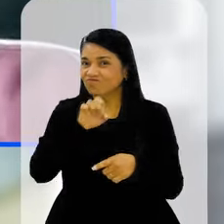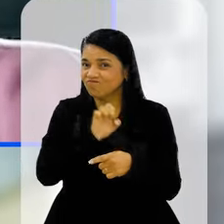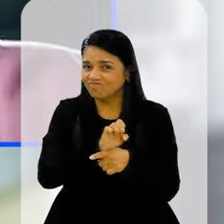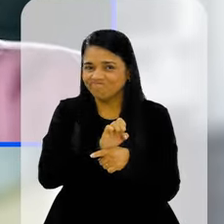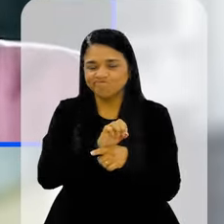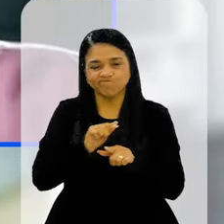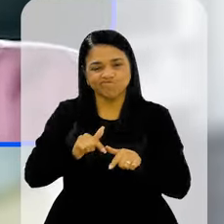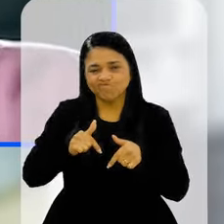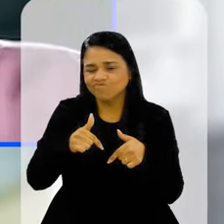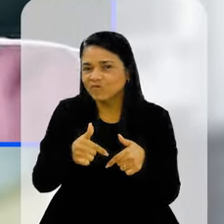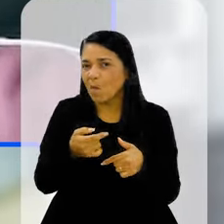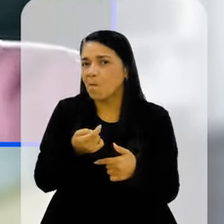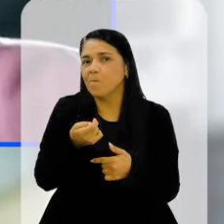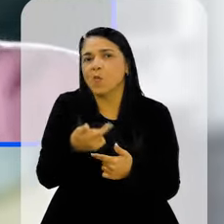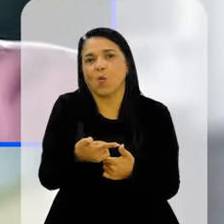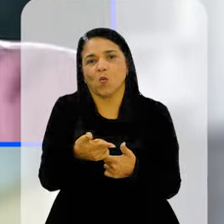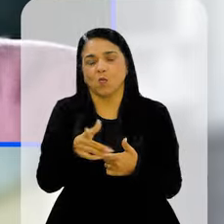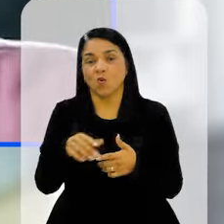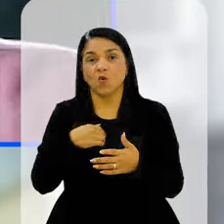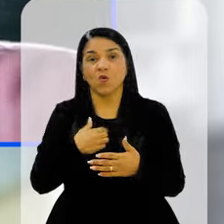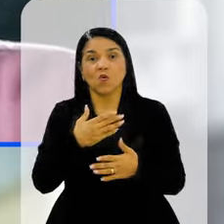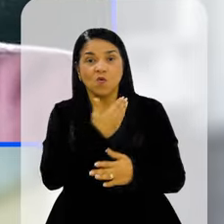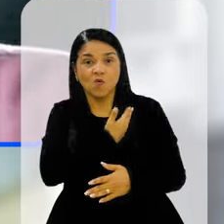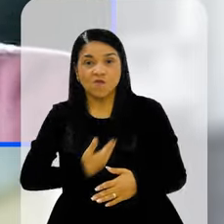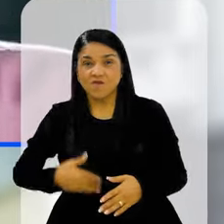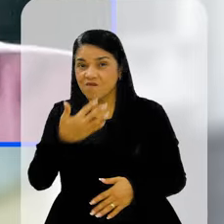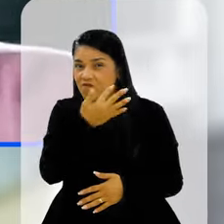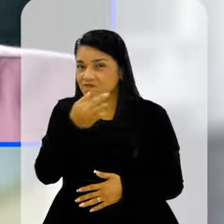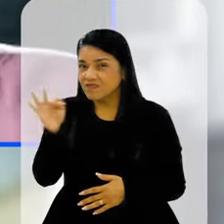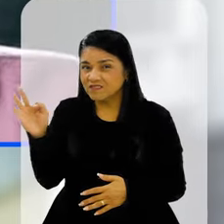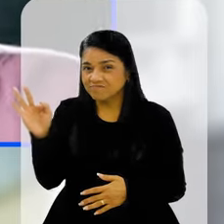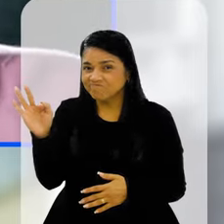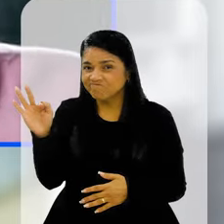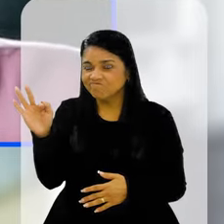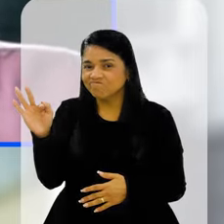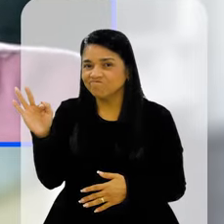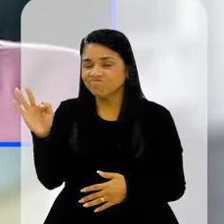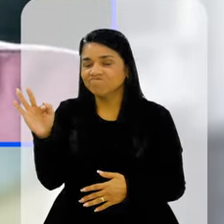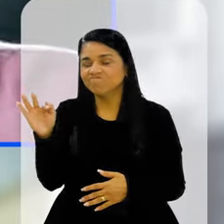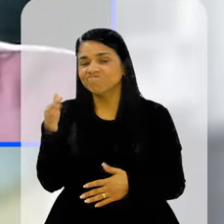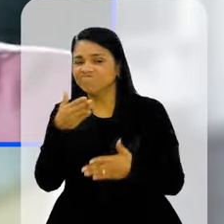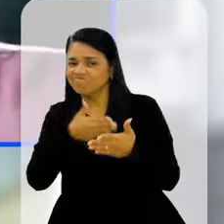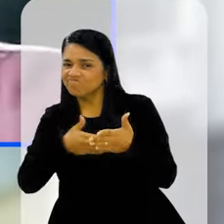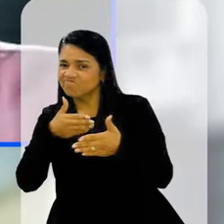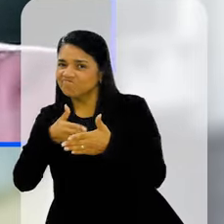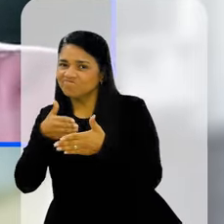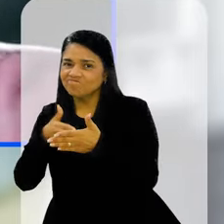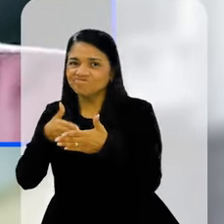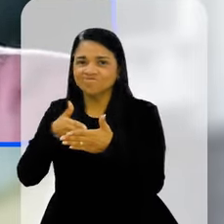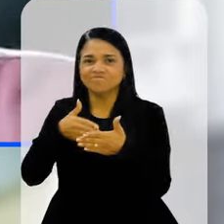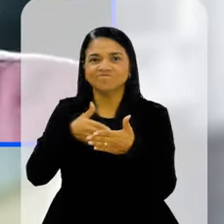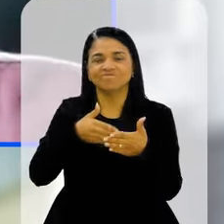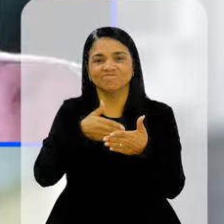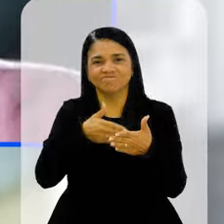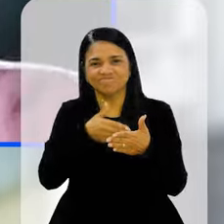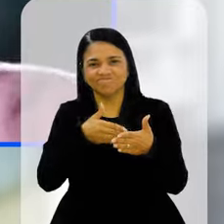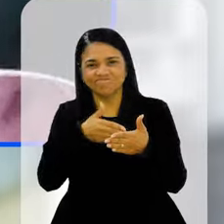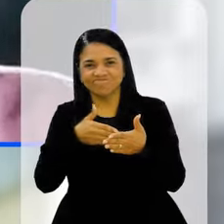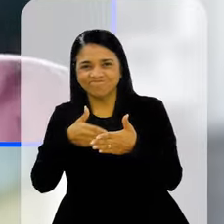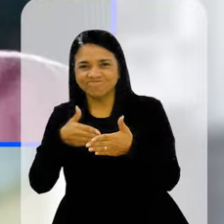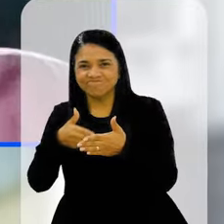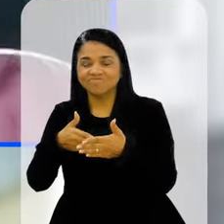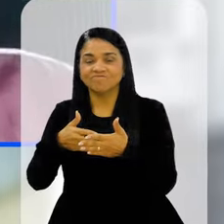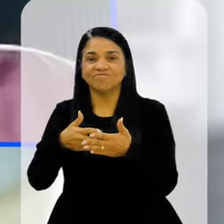o governo do estado quase nenhum tem feito, né? O governo federal simplesmente está ainda se